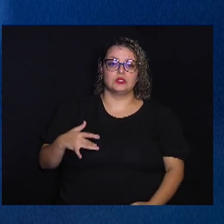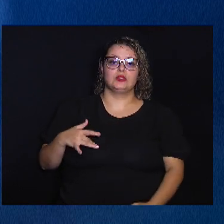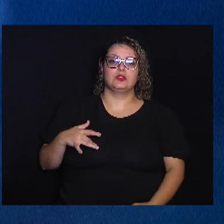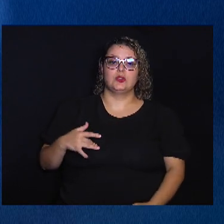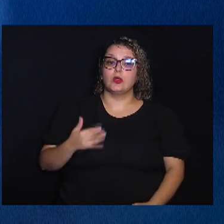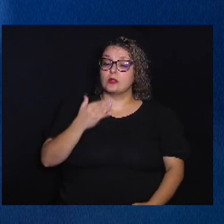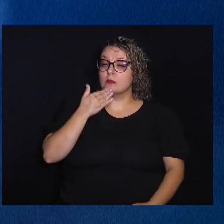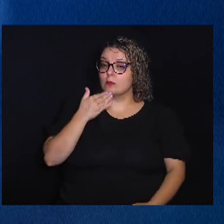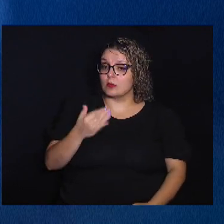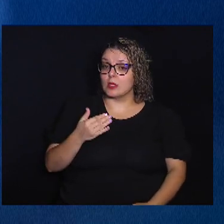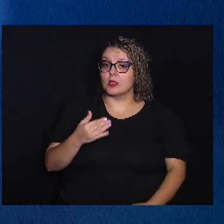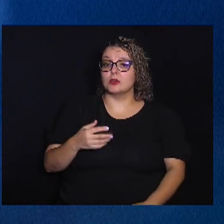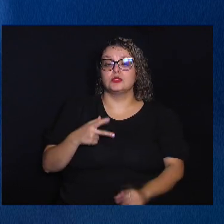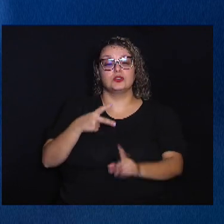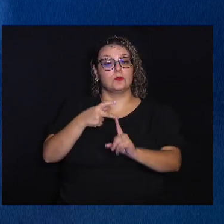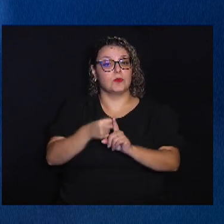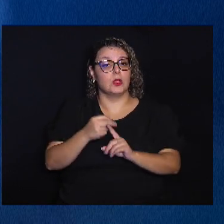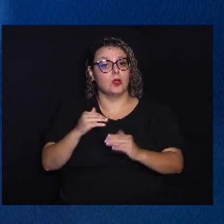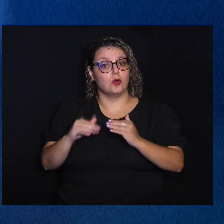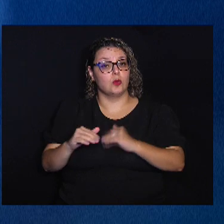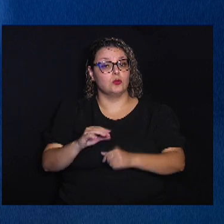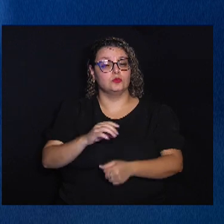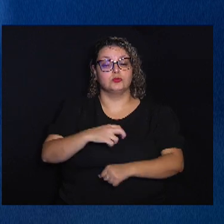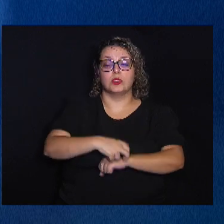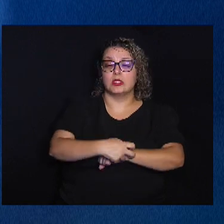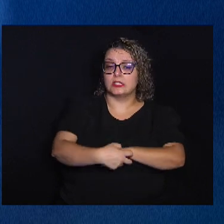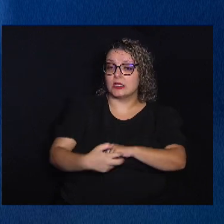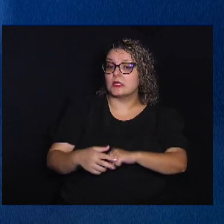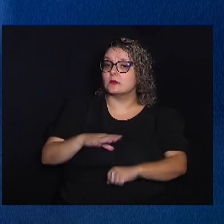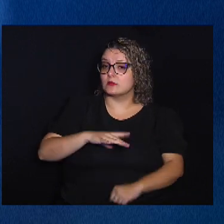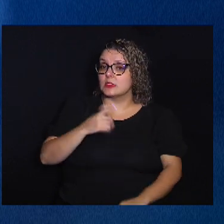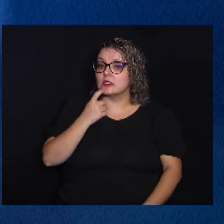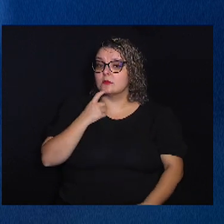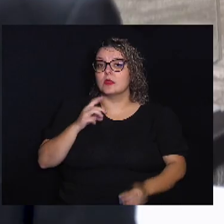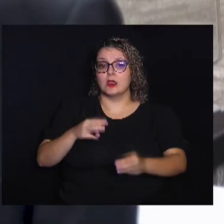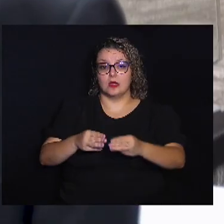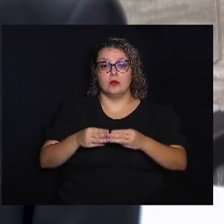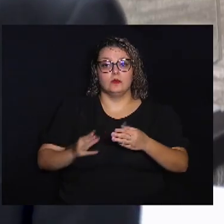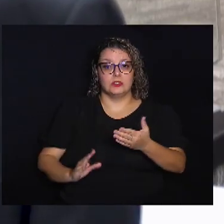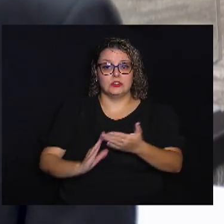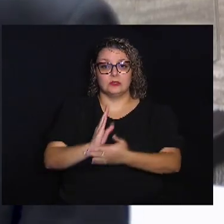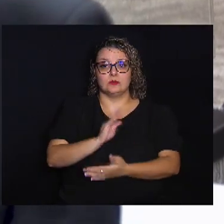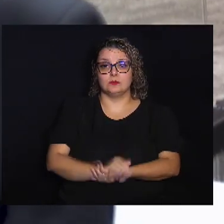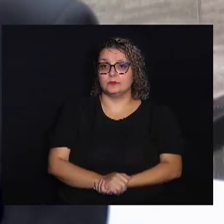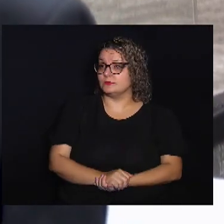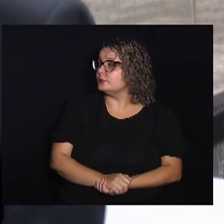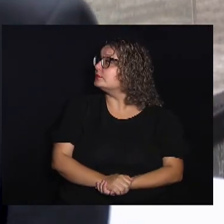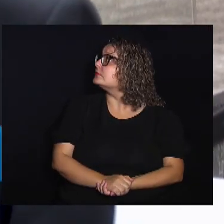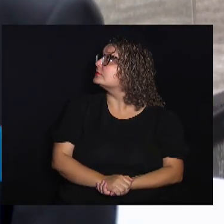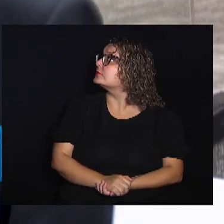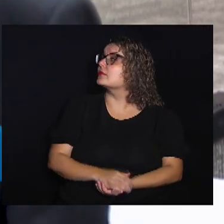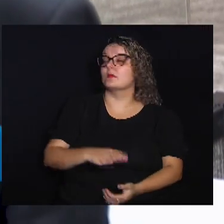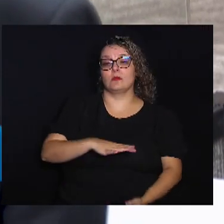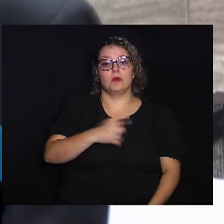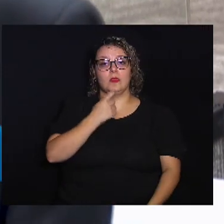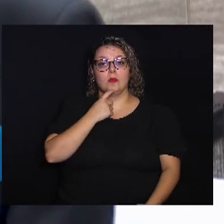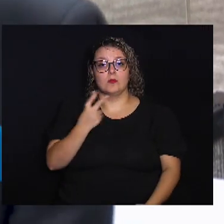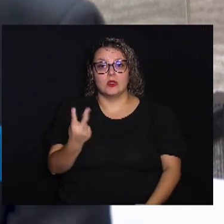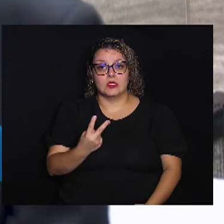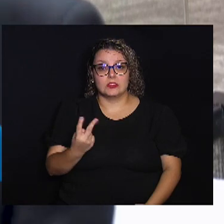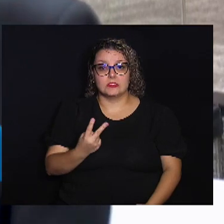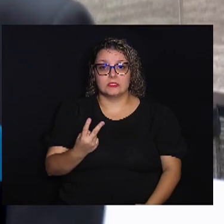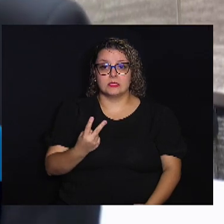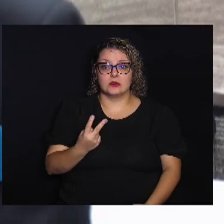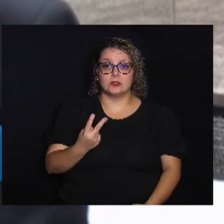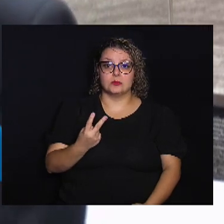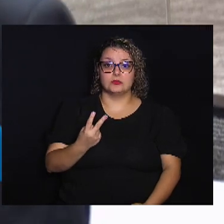pede o envio de vacinas contra a dengue para Campinas. A moção foi aprovada. Campinas é a segunda cidade do país,